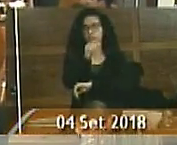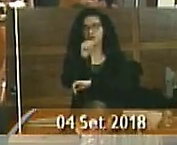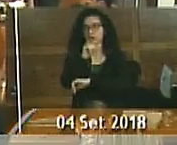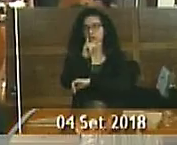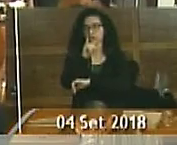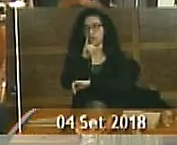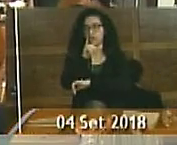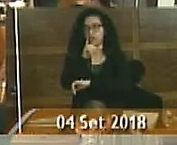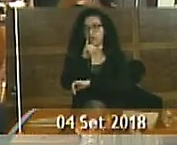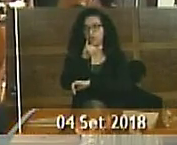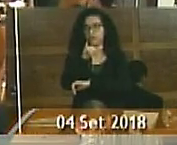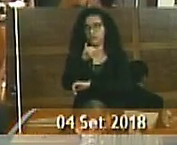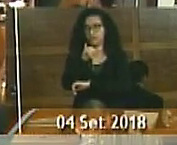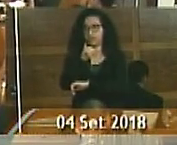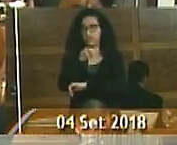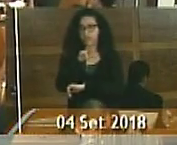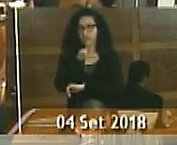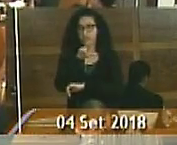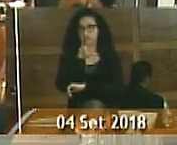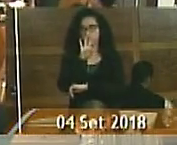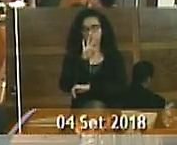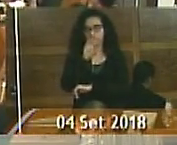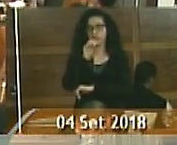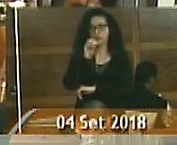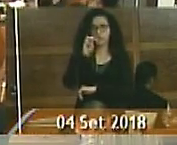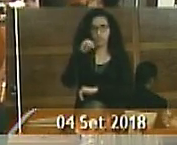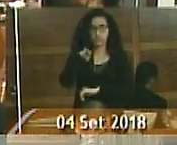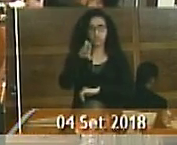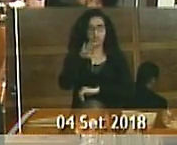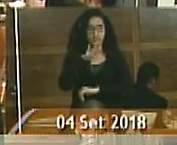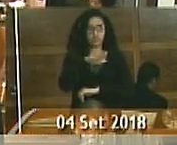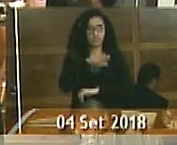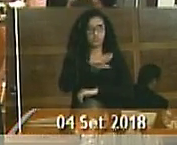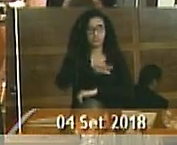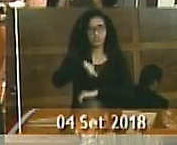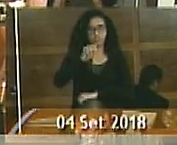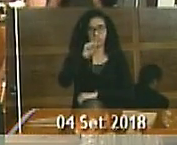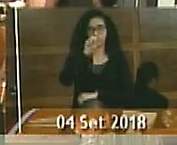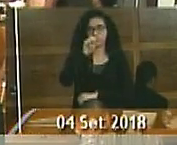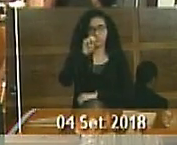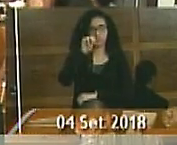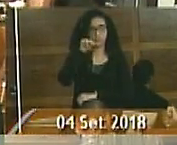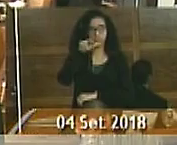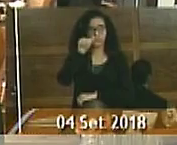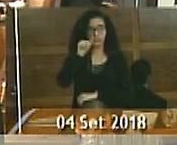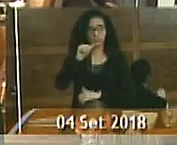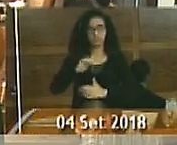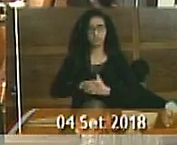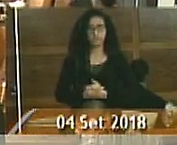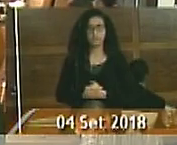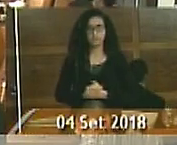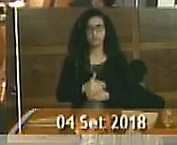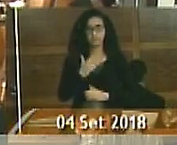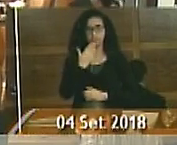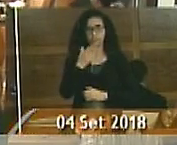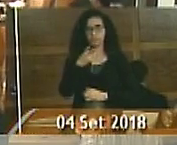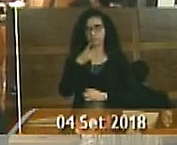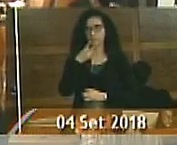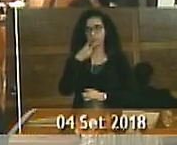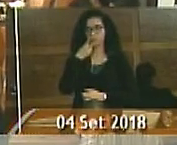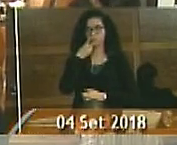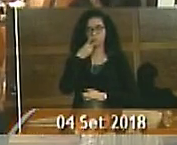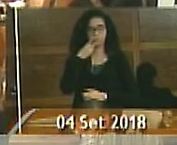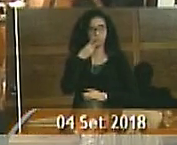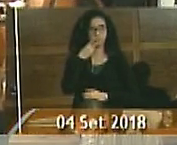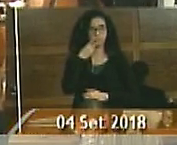localizada. É Dedé da Loteria ou Dedé da Luta Livre? Está aqui, ó. Implantação de uma academia ao ar livre na Praça da